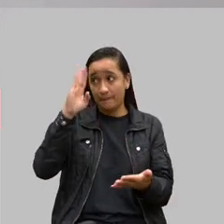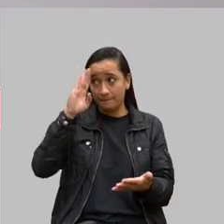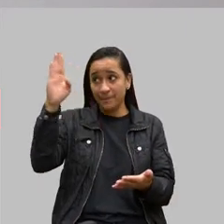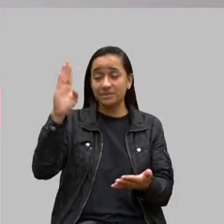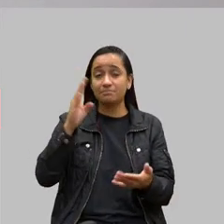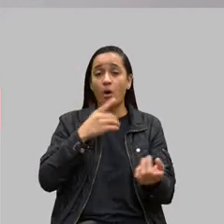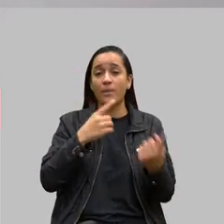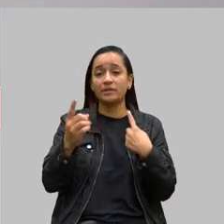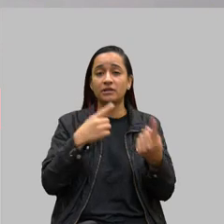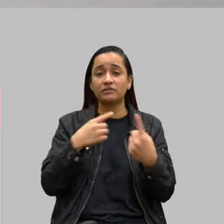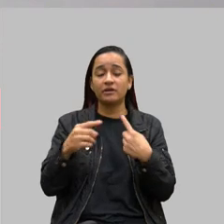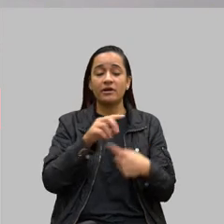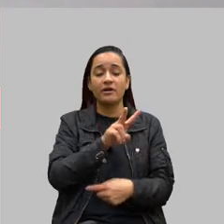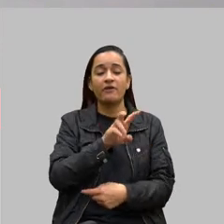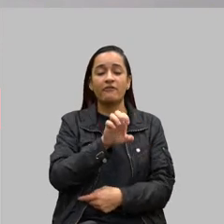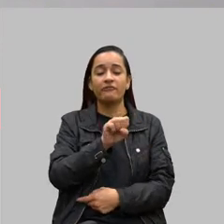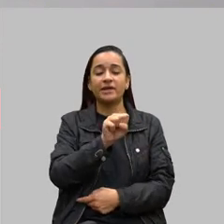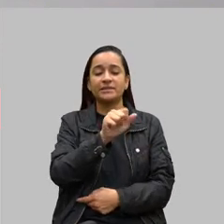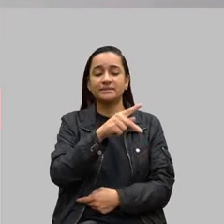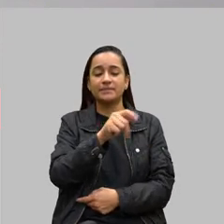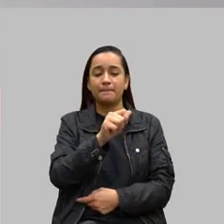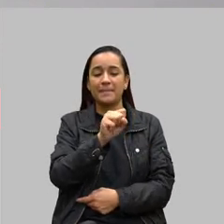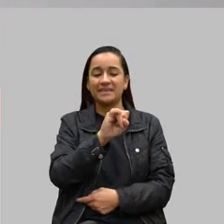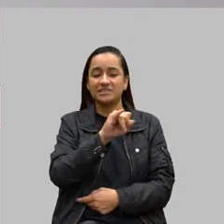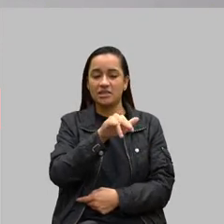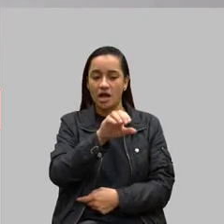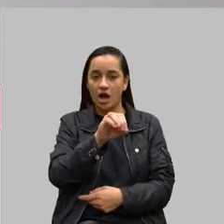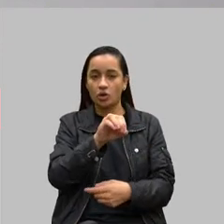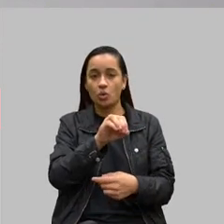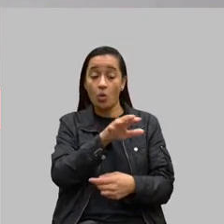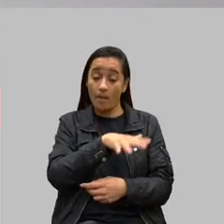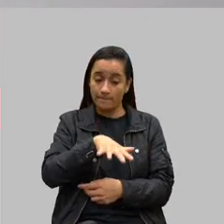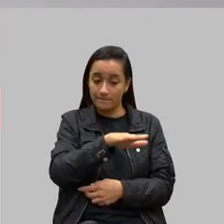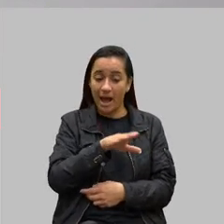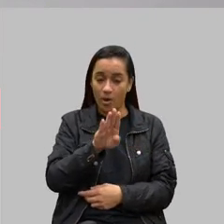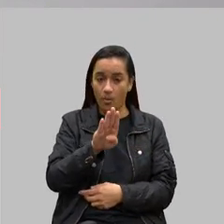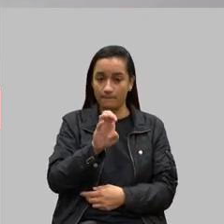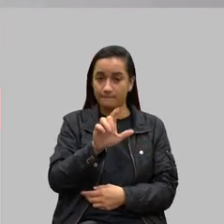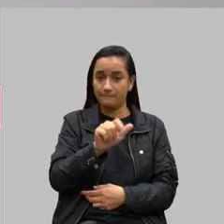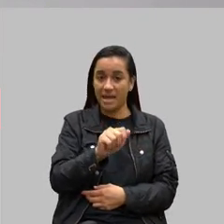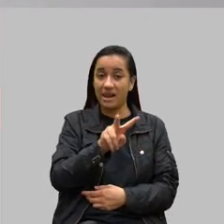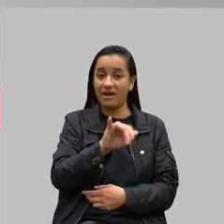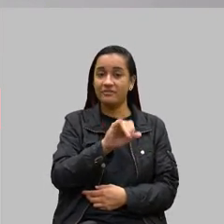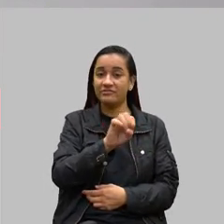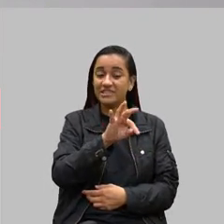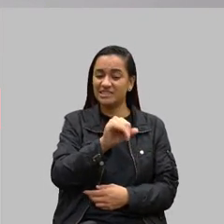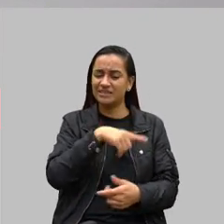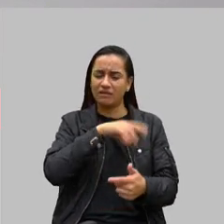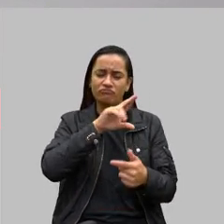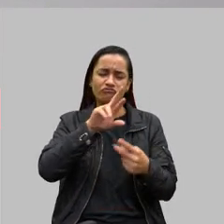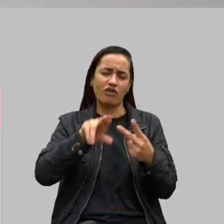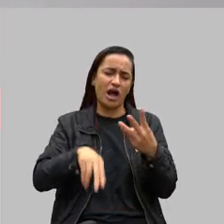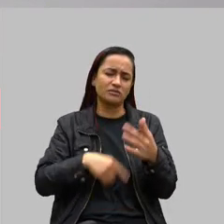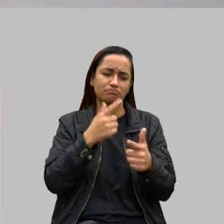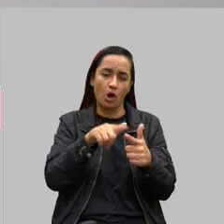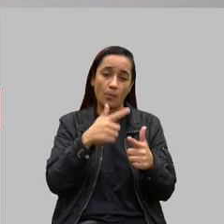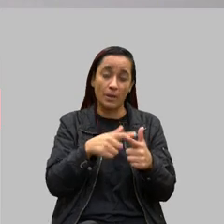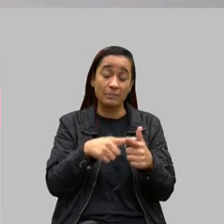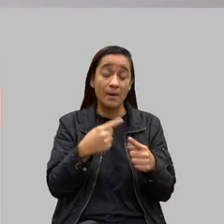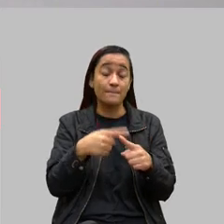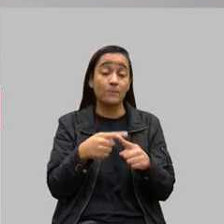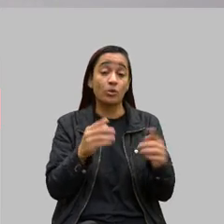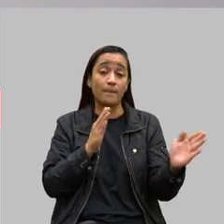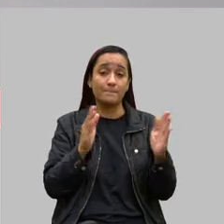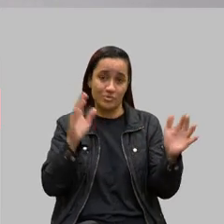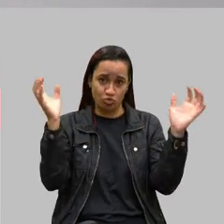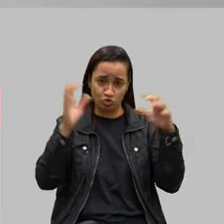entre Vespasiano no bairro Bela Vista a gente tem diversos problemas porque na época de chuva que já tá chegando novamente lá é